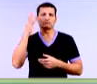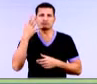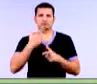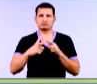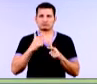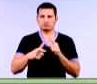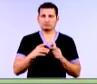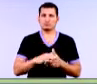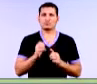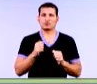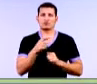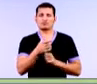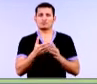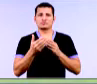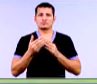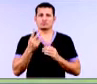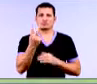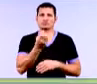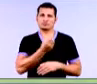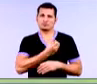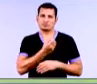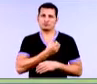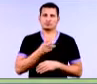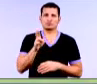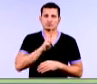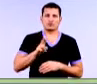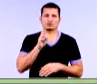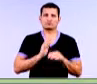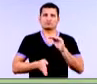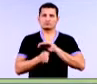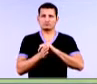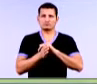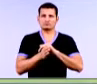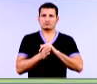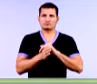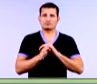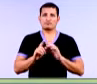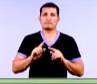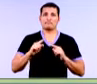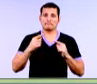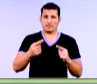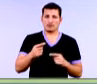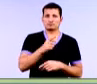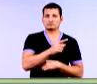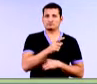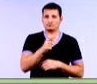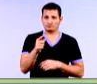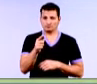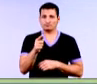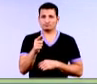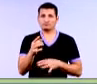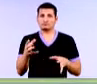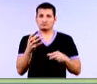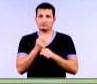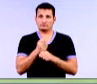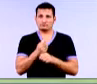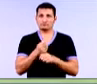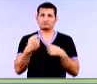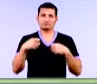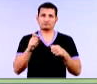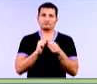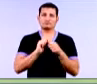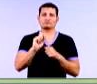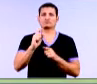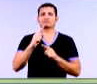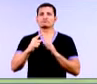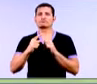aqui e pedir 2 números para o usuário na entrada. Mas quando eu chego no processamento, eu preciso fazer o quê? Fazer uma